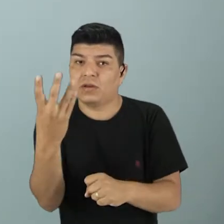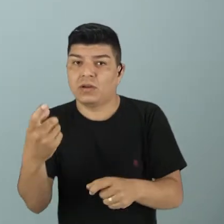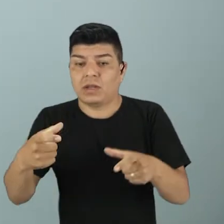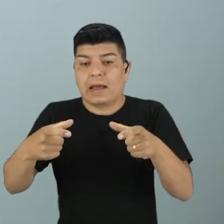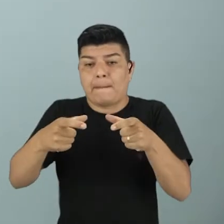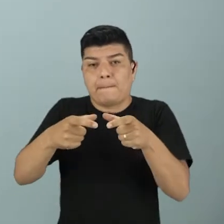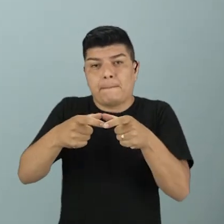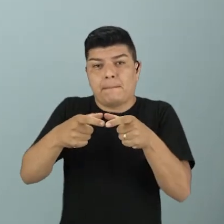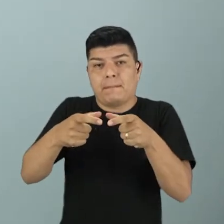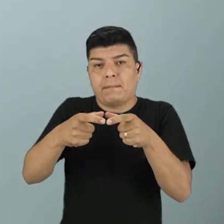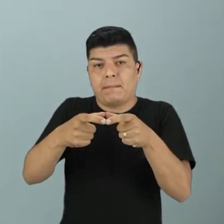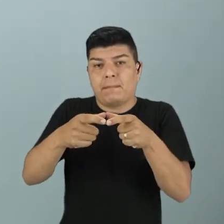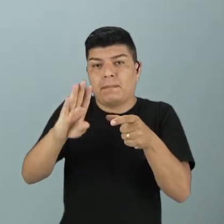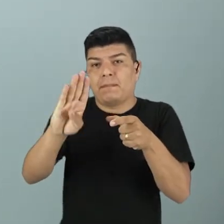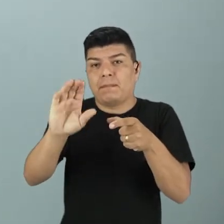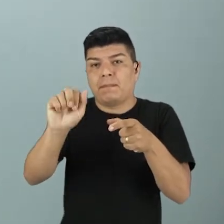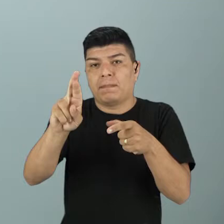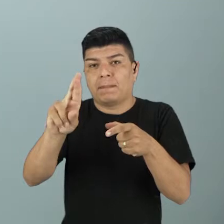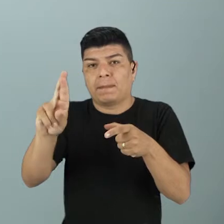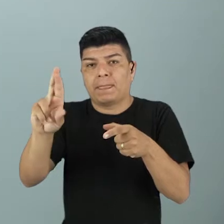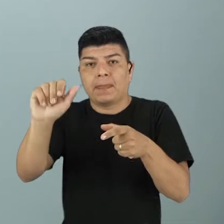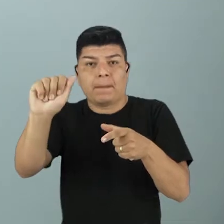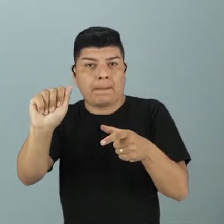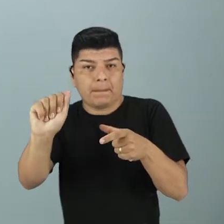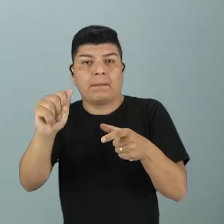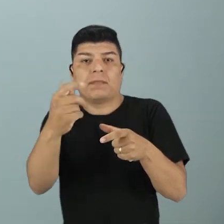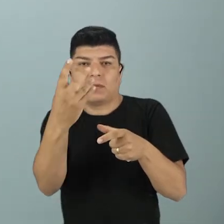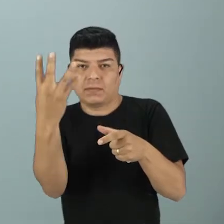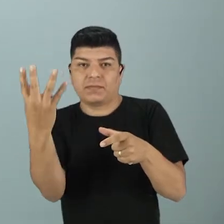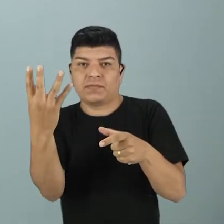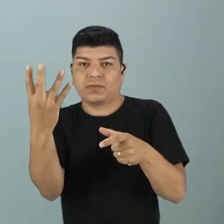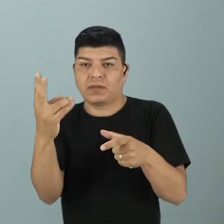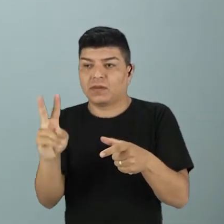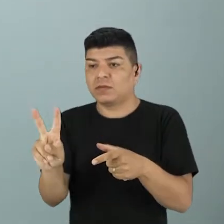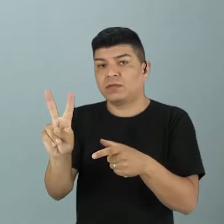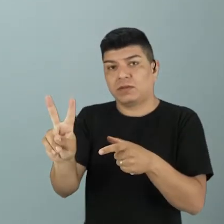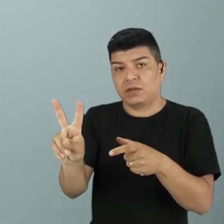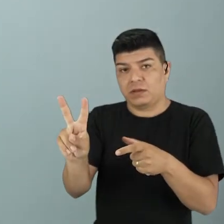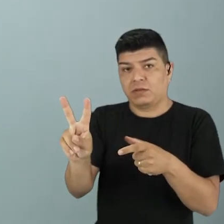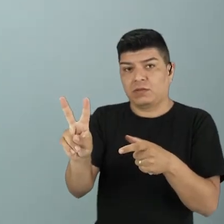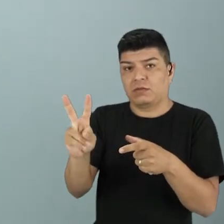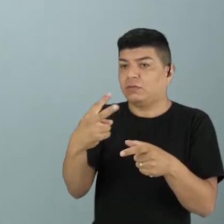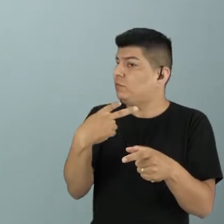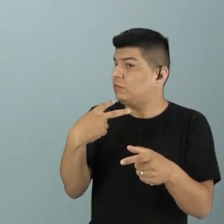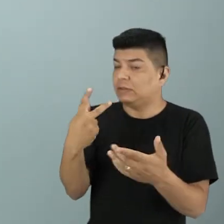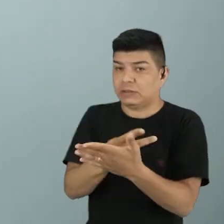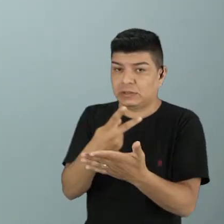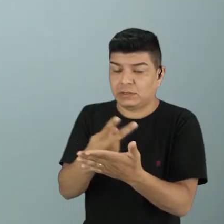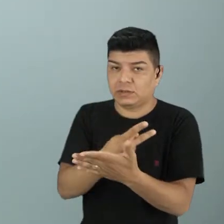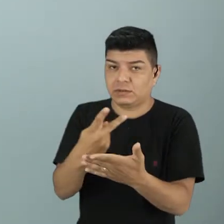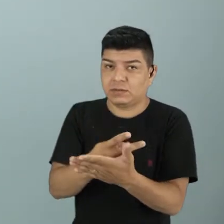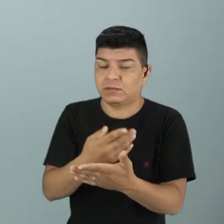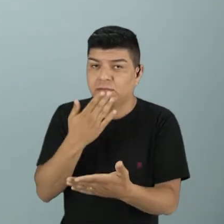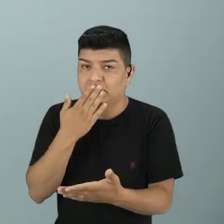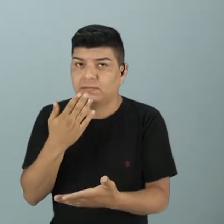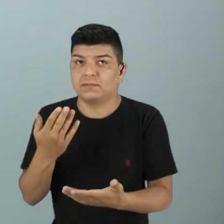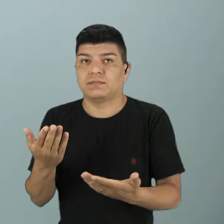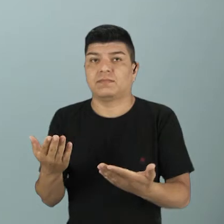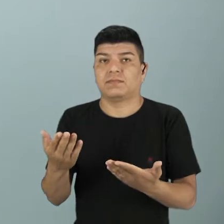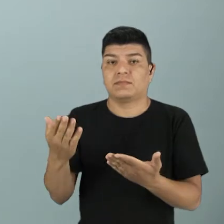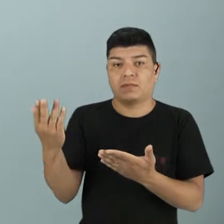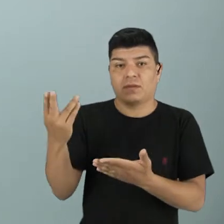a barra é o meu quantificador. Então, ao invés de eu dizer me dê 2 chocolates, que não está correto, eu vou dizer give me